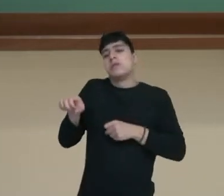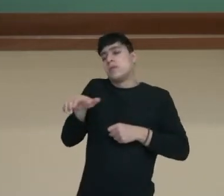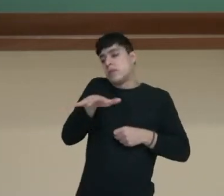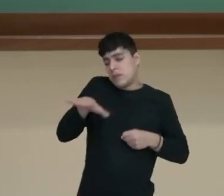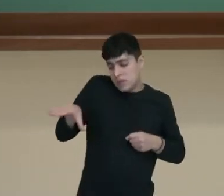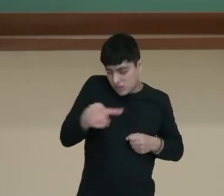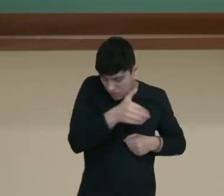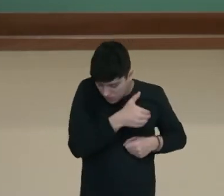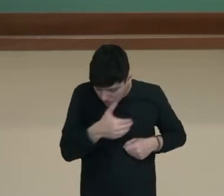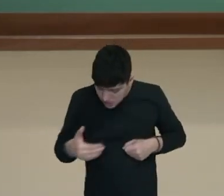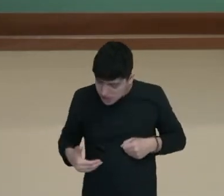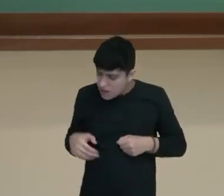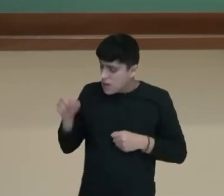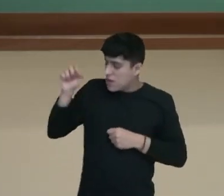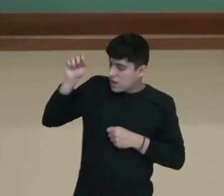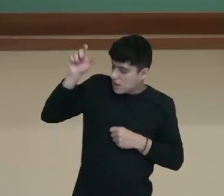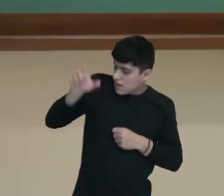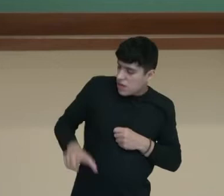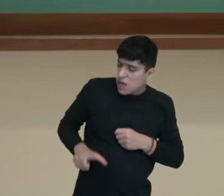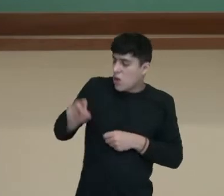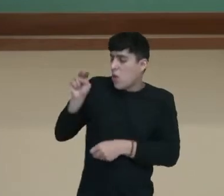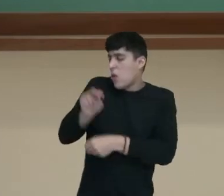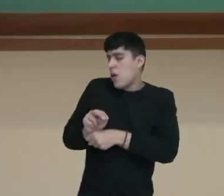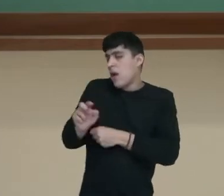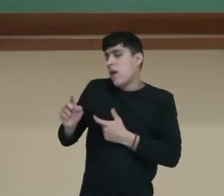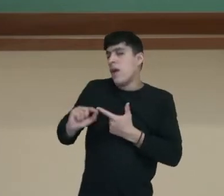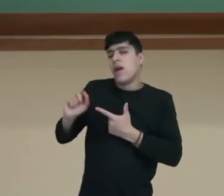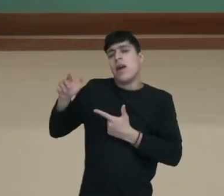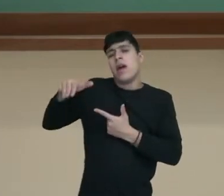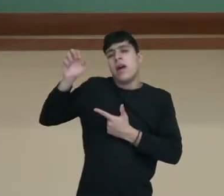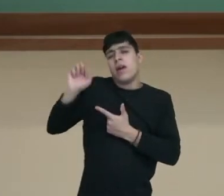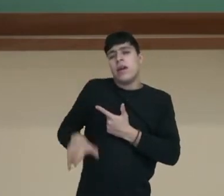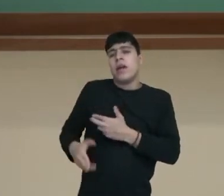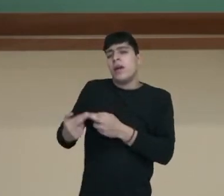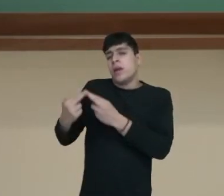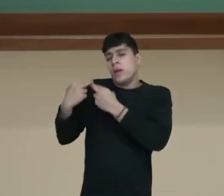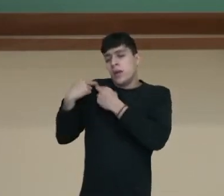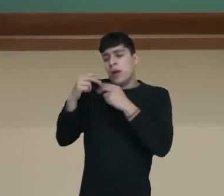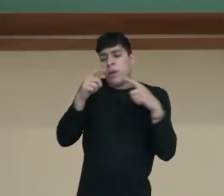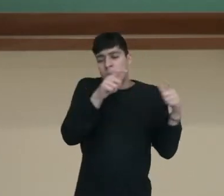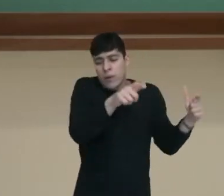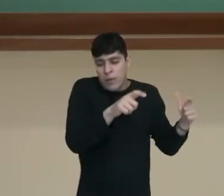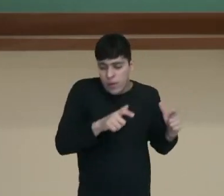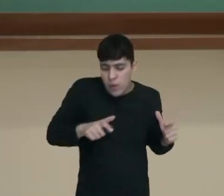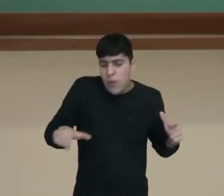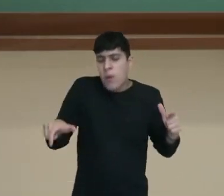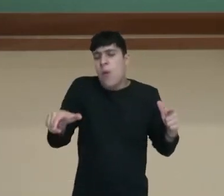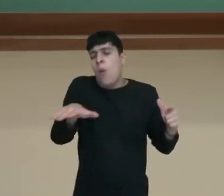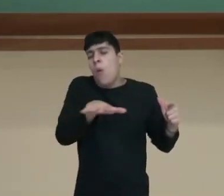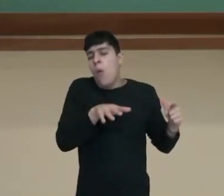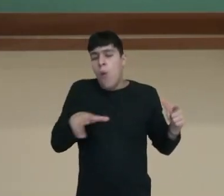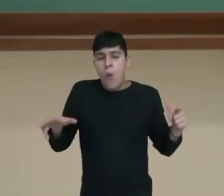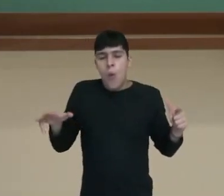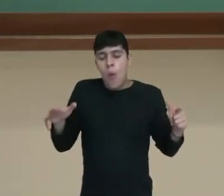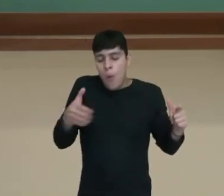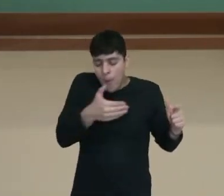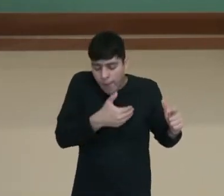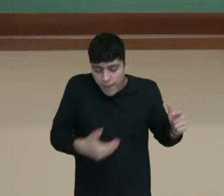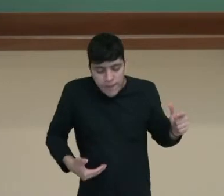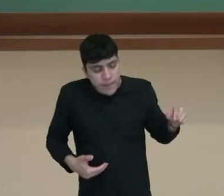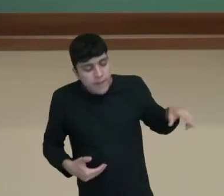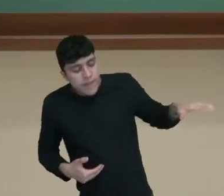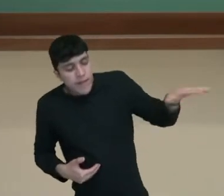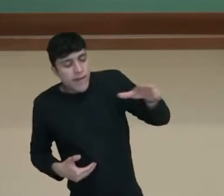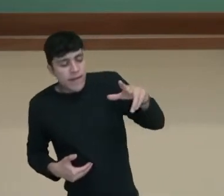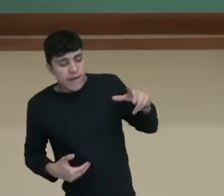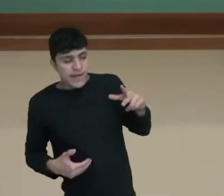está gerindo, né, quem que cuida, quem que é responsável pelos espaços públicos, pelos espaços privados, né?